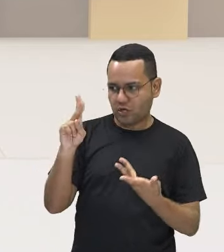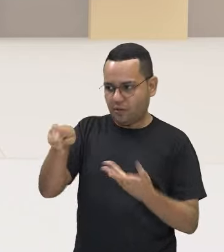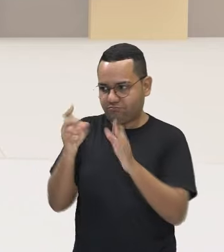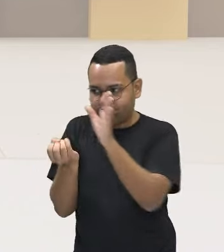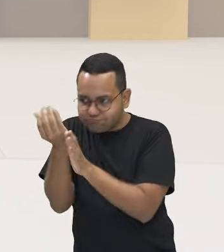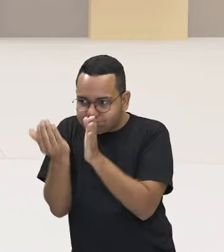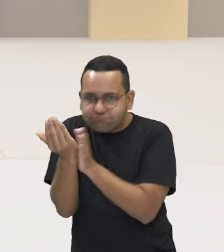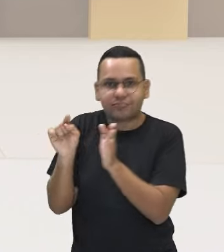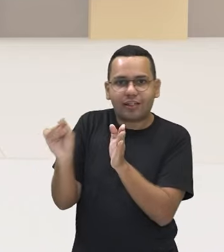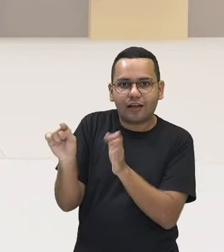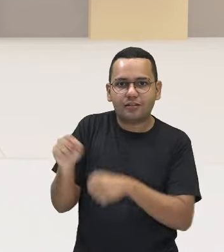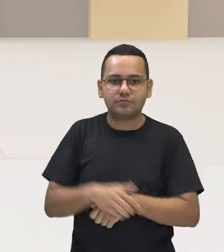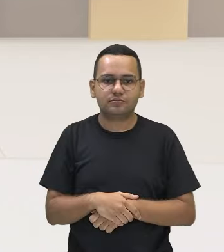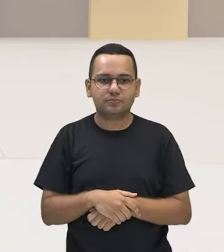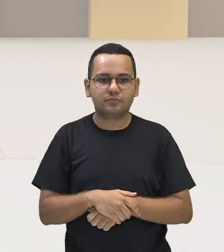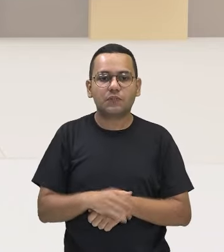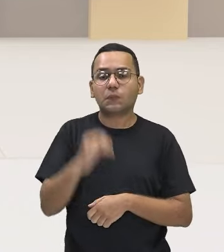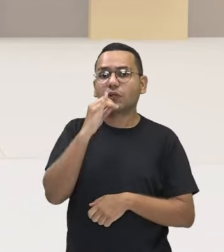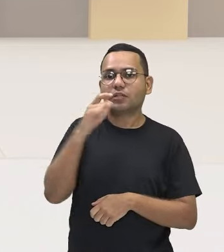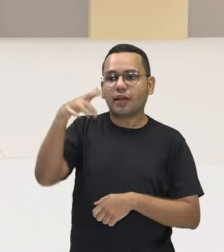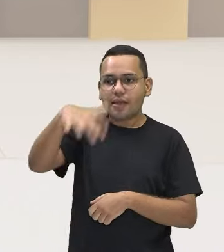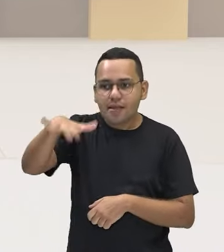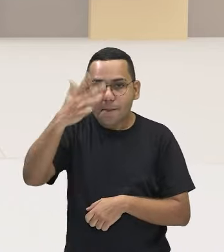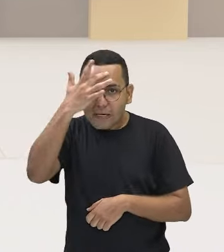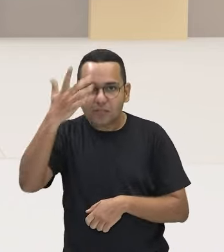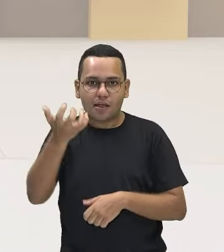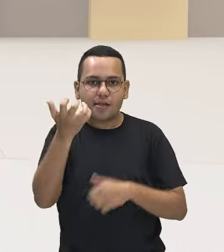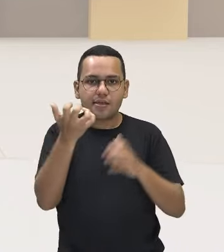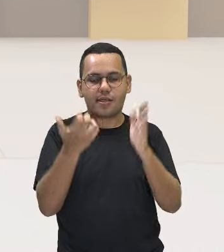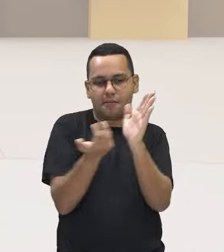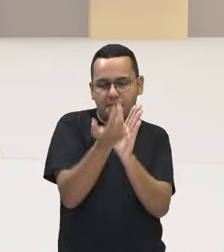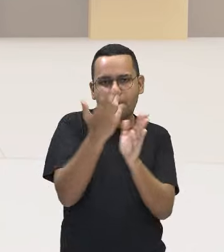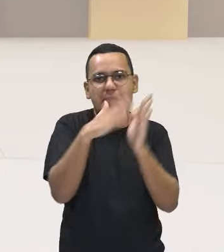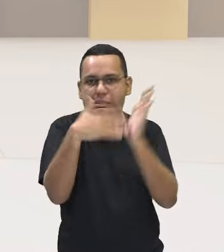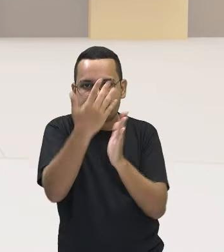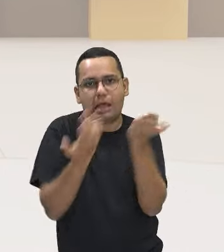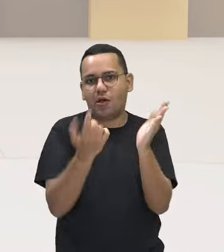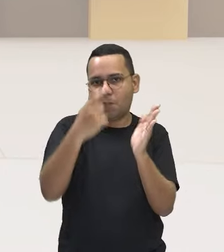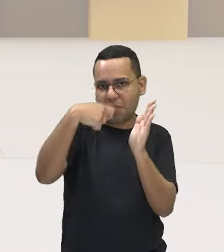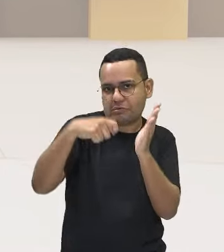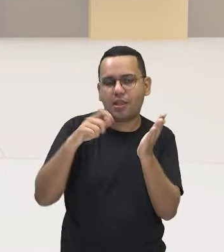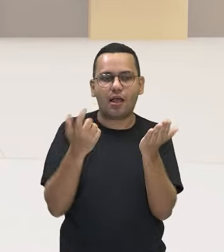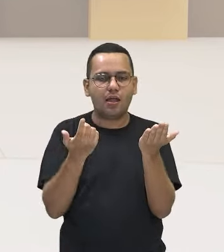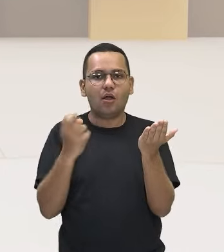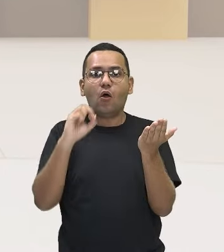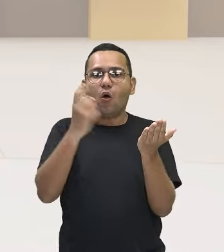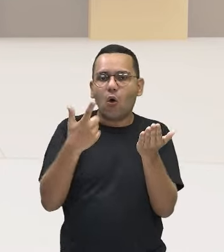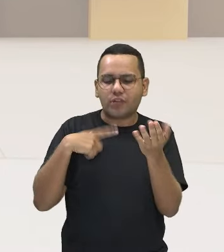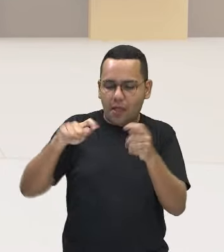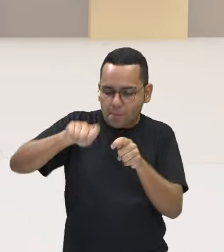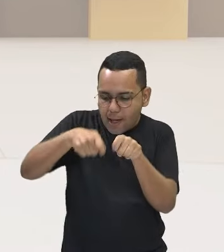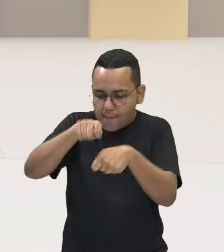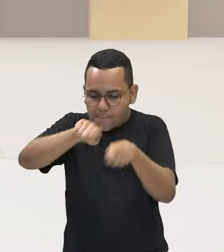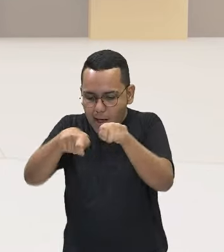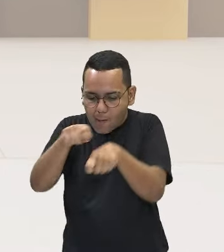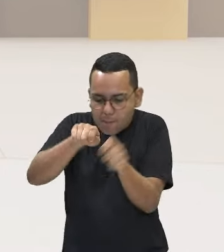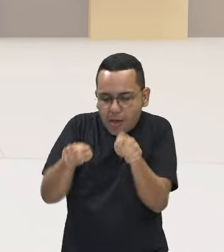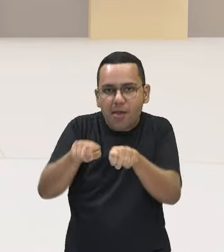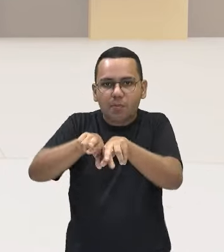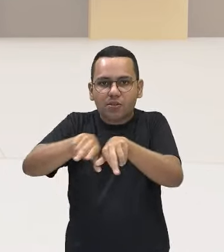querendo aprender a pintar aqui. Isso, olha aí. Aprender a fazer crochê, sei lá. E, de repente, tu tens alguém que sabe fazer bonito